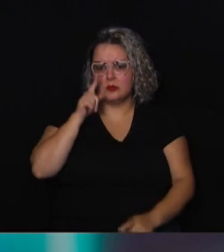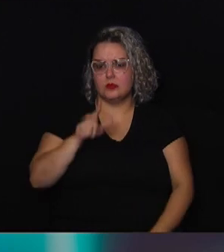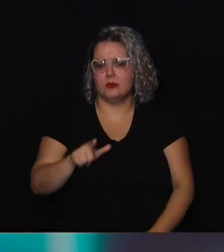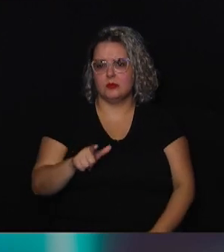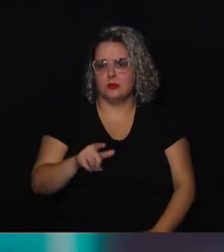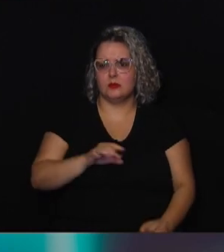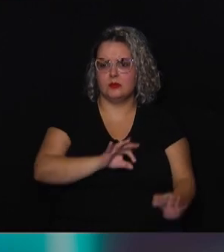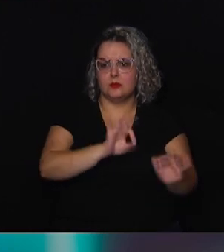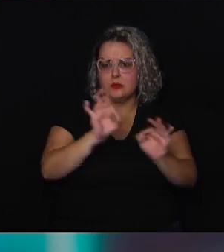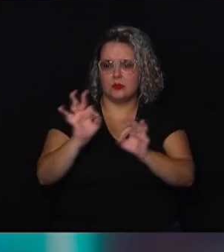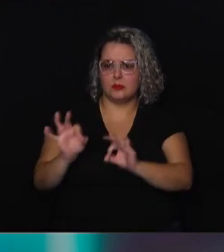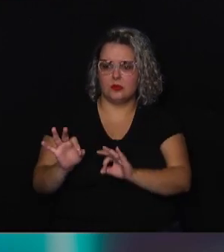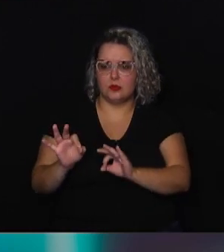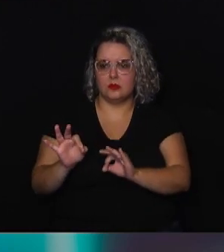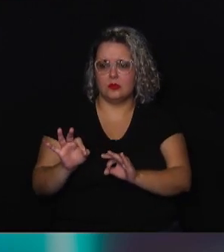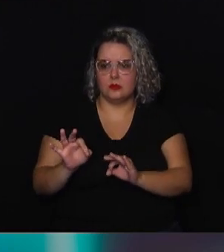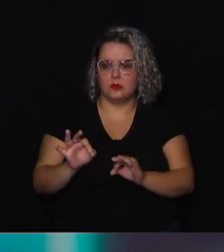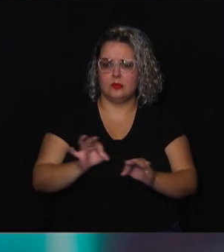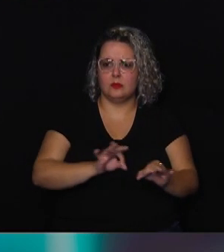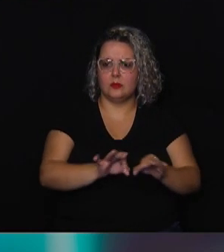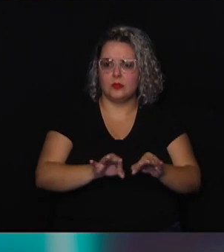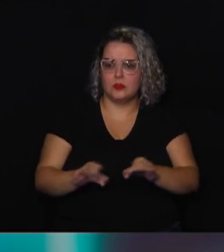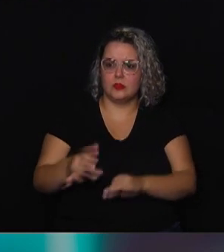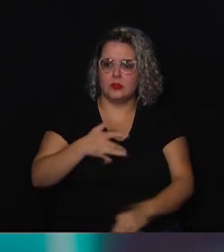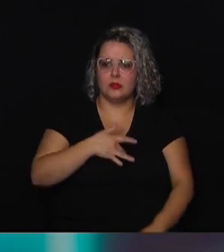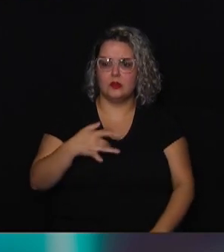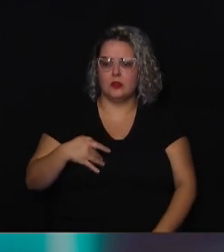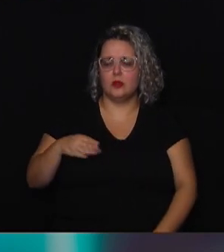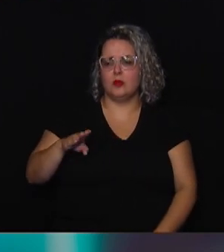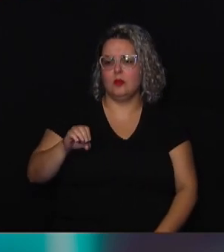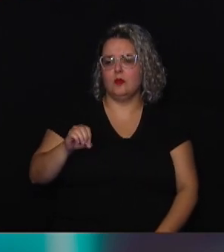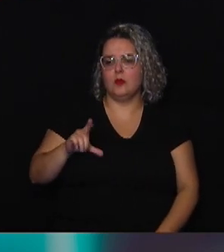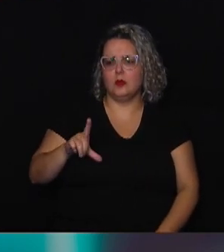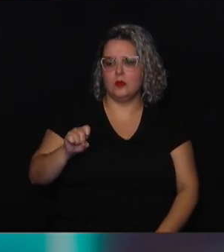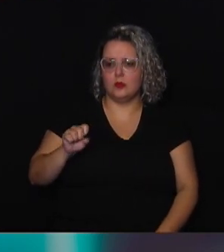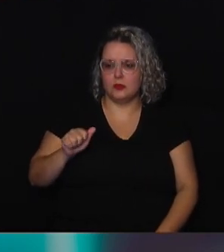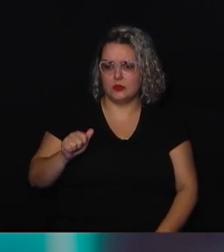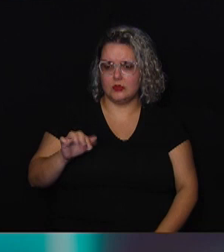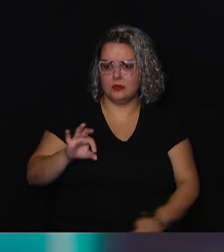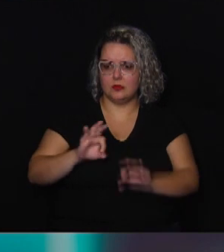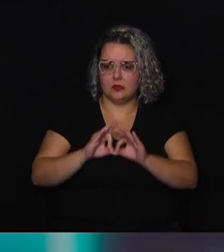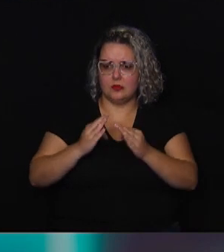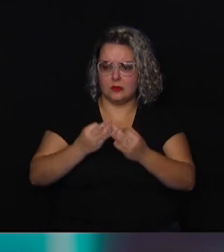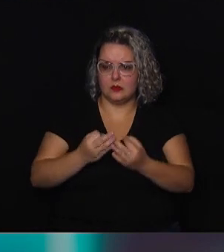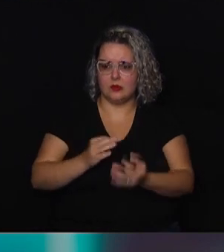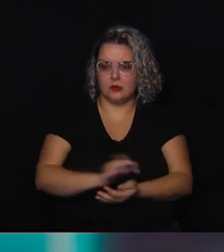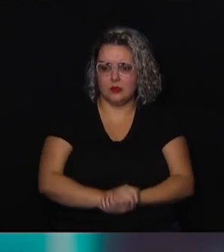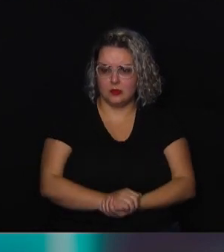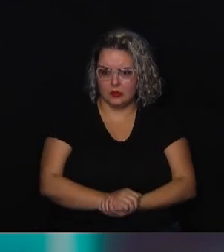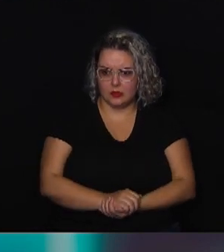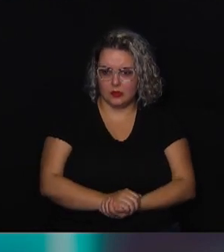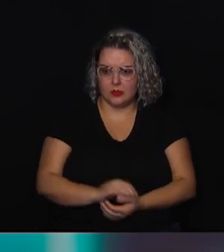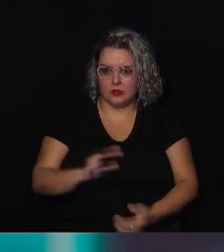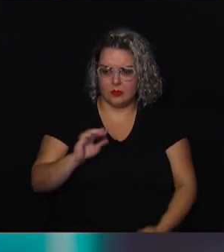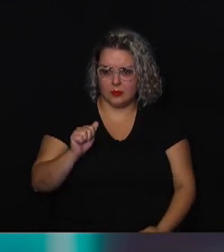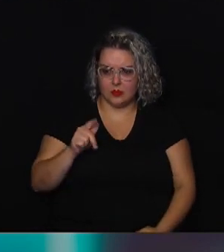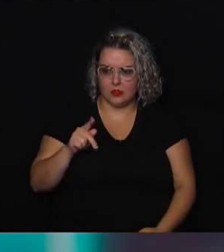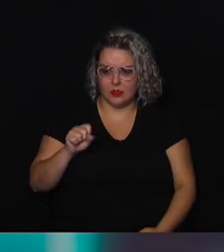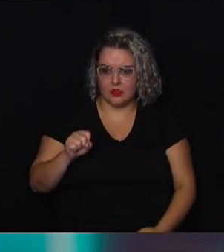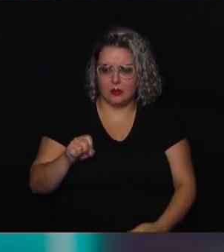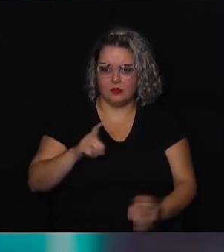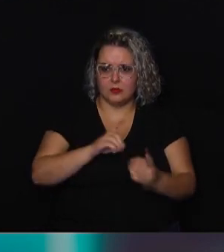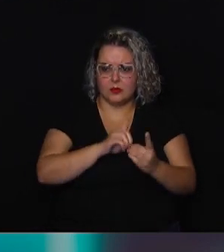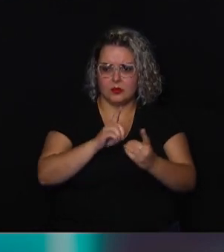acompanhamento de condicionalidades do Programa de Saúde Bolsa Família, as ações de matriciamento dos CAPs, razão de